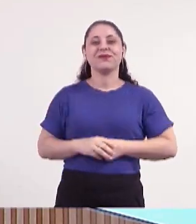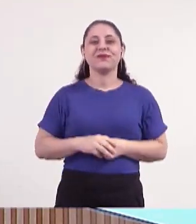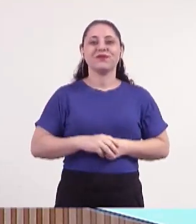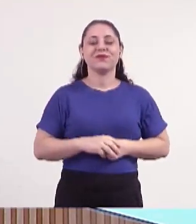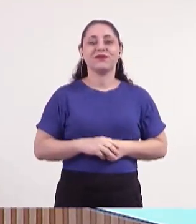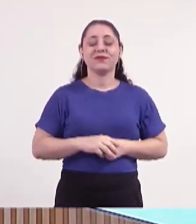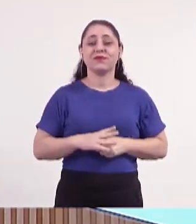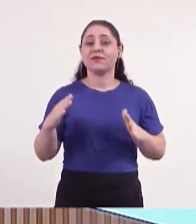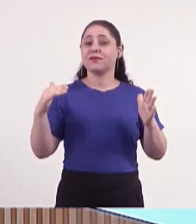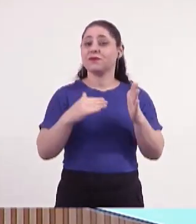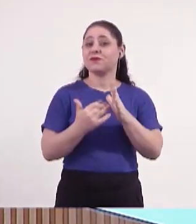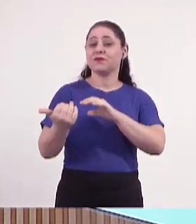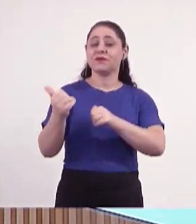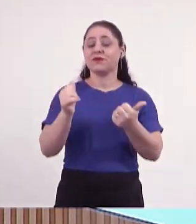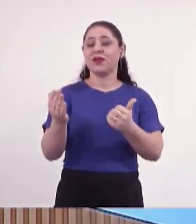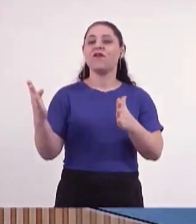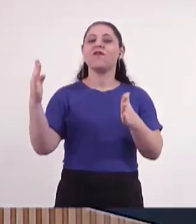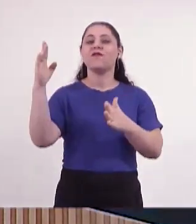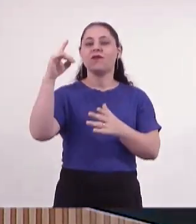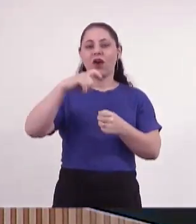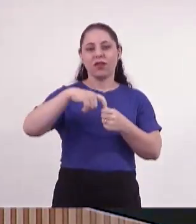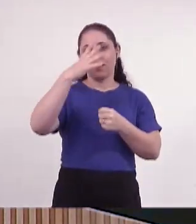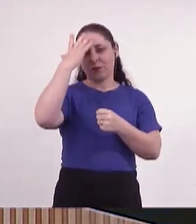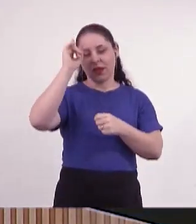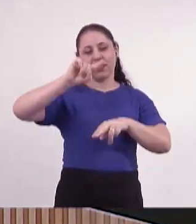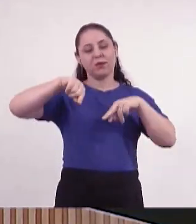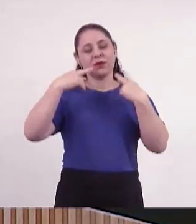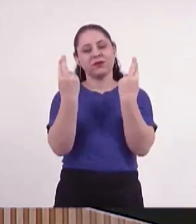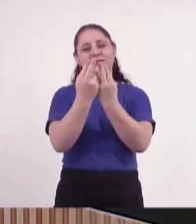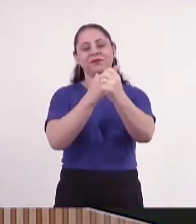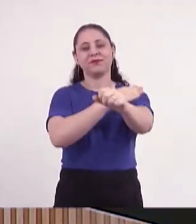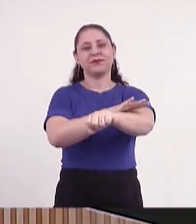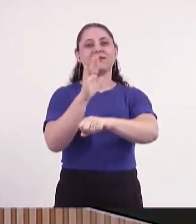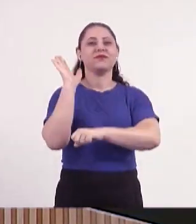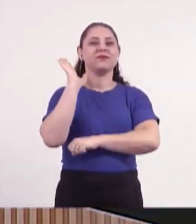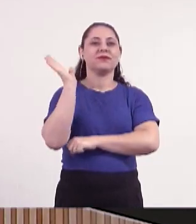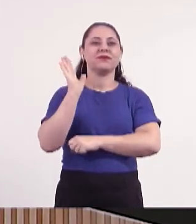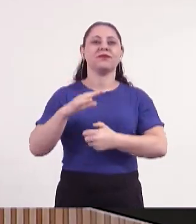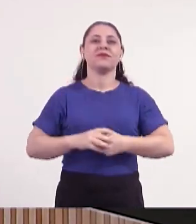Sul. Redação Final volta amanhã, logo após a sessão plenária. Tchau.